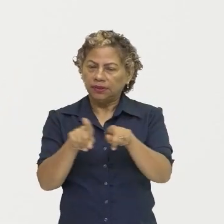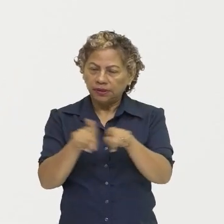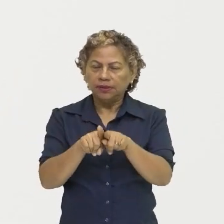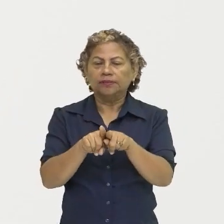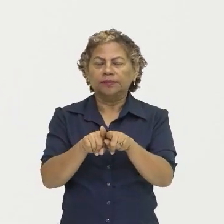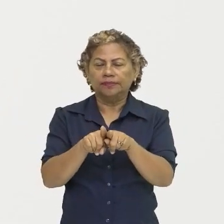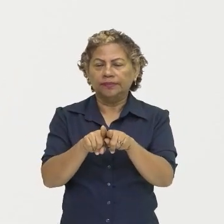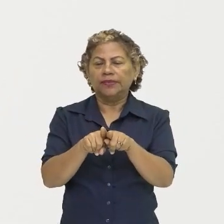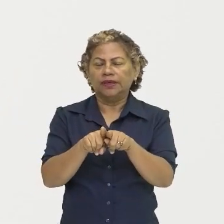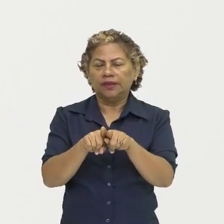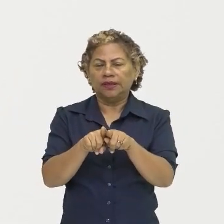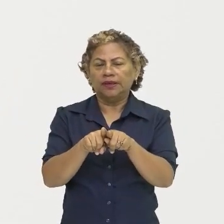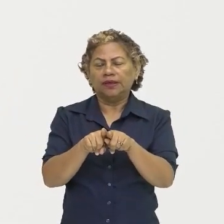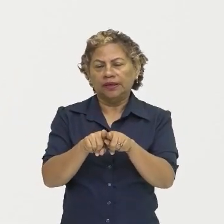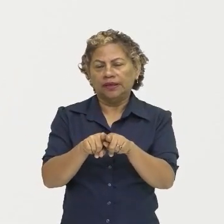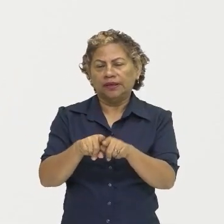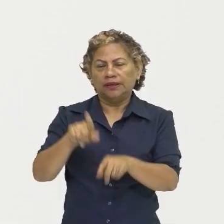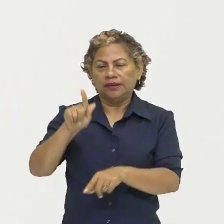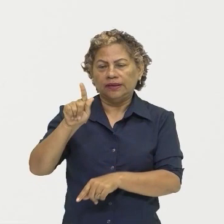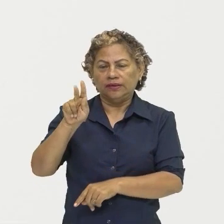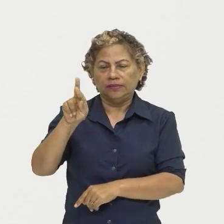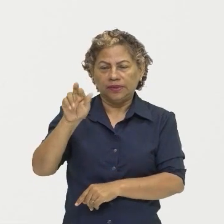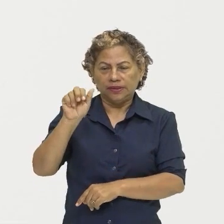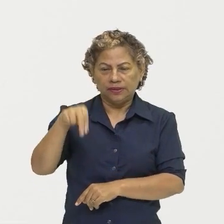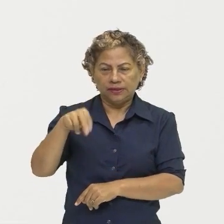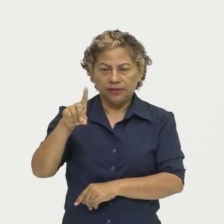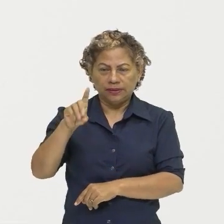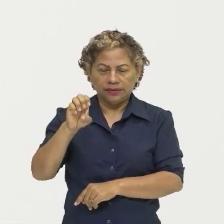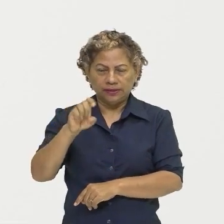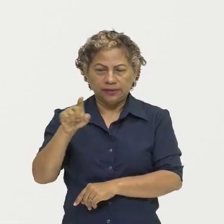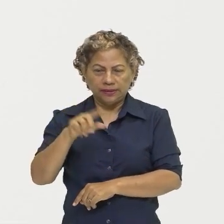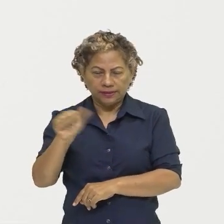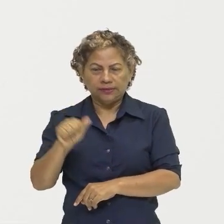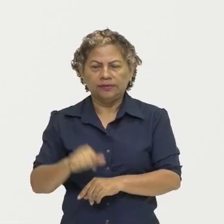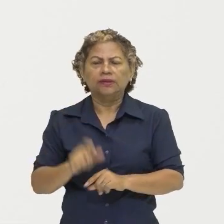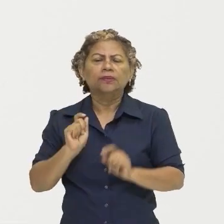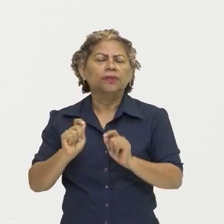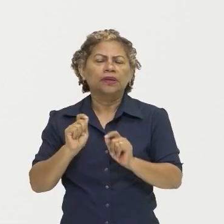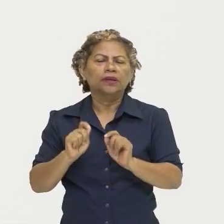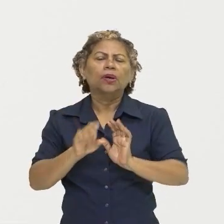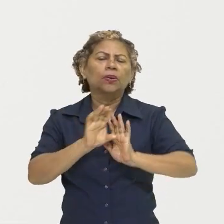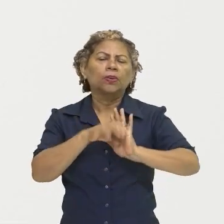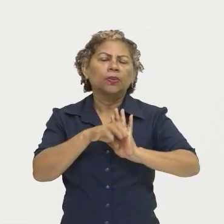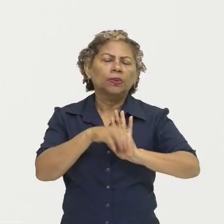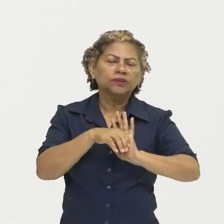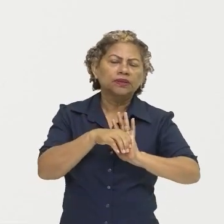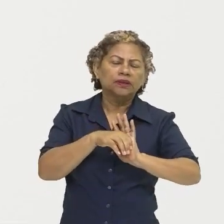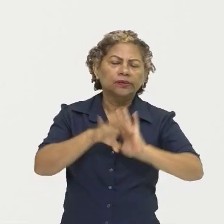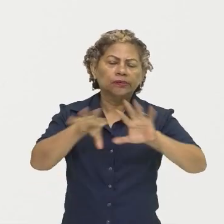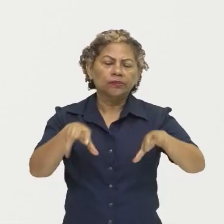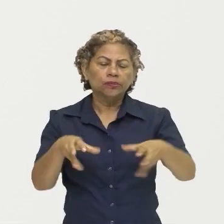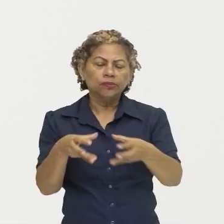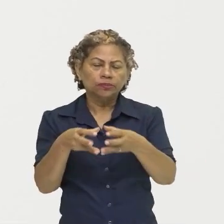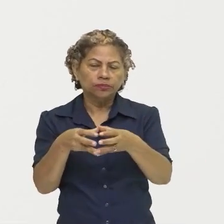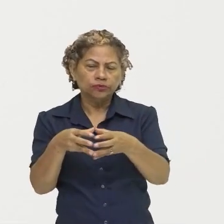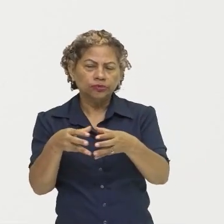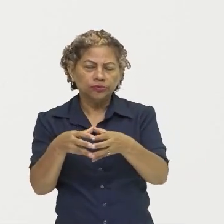Uma grandeza. E o que é uma grandeza? É um conjunto ou é um